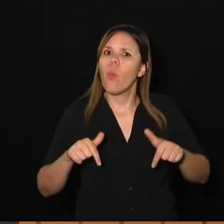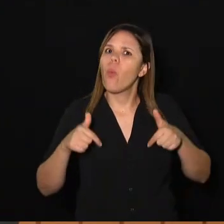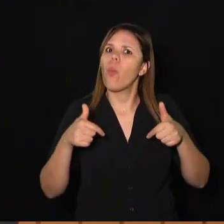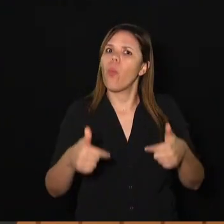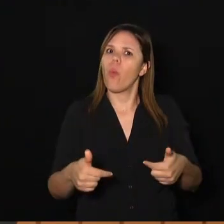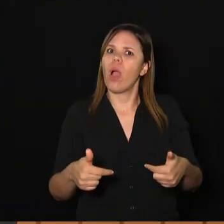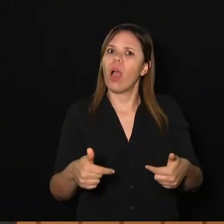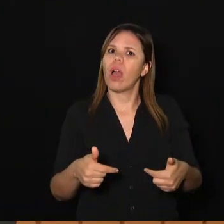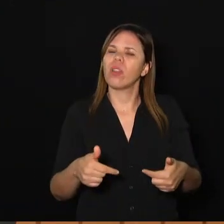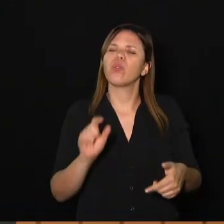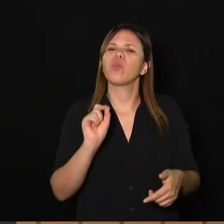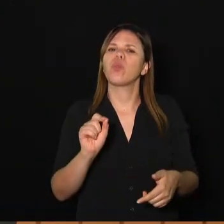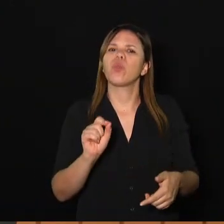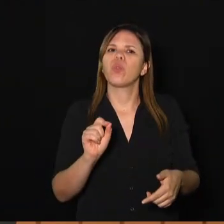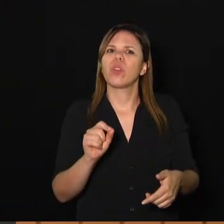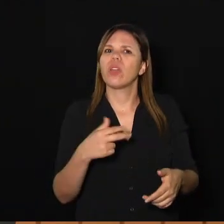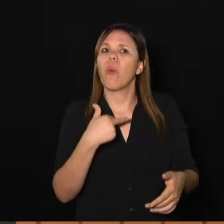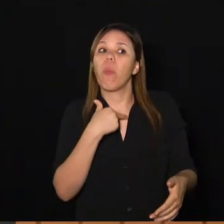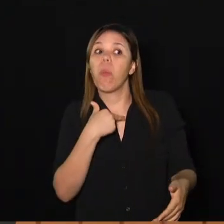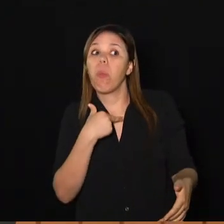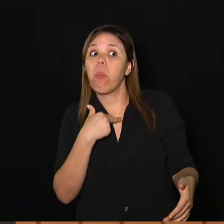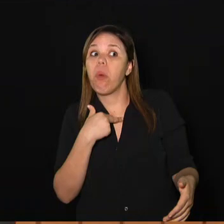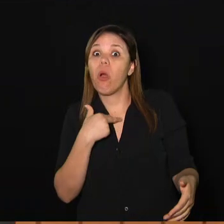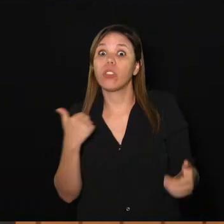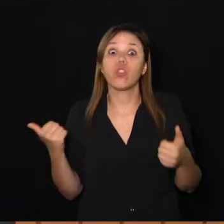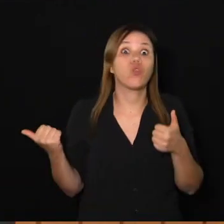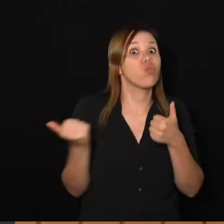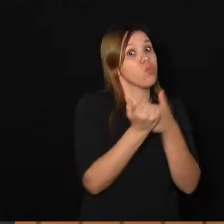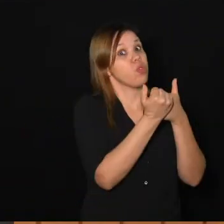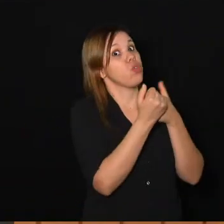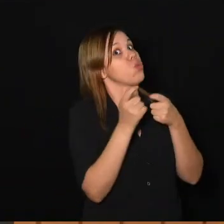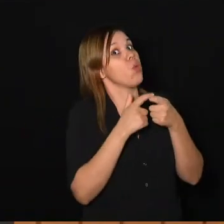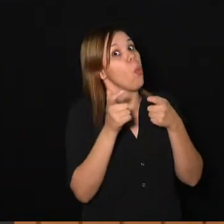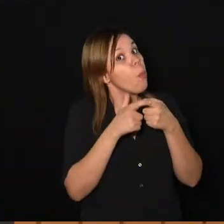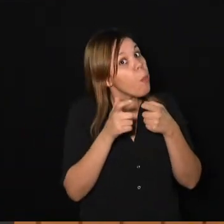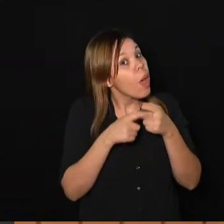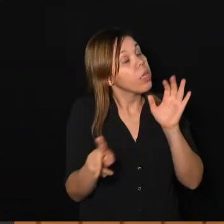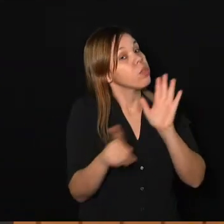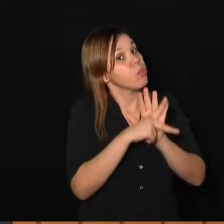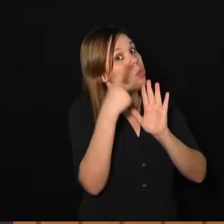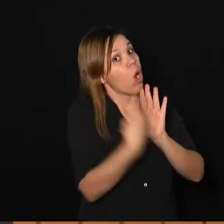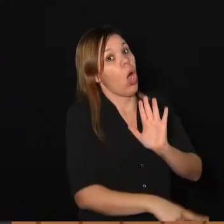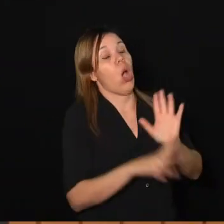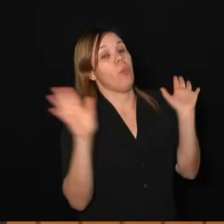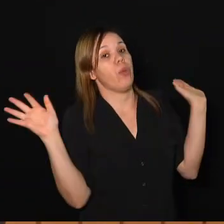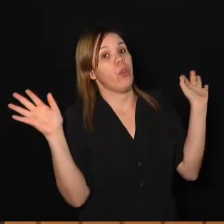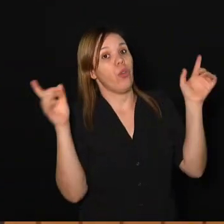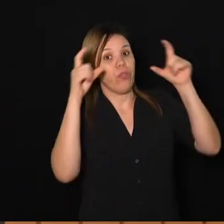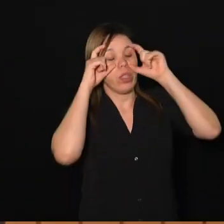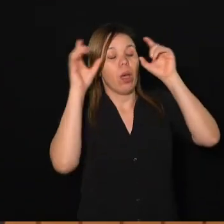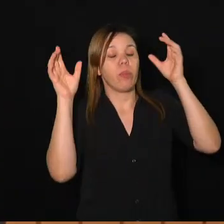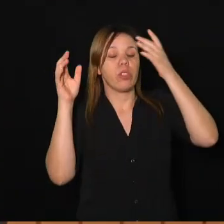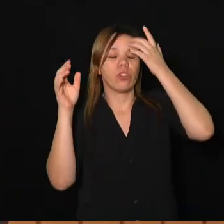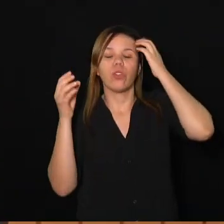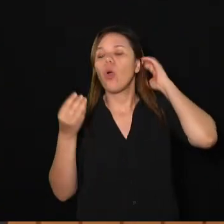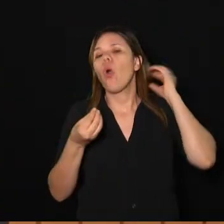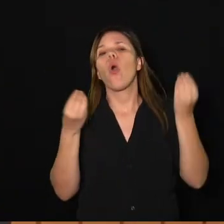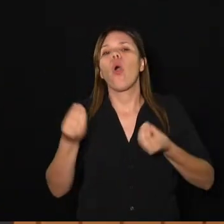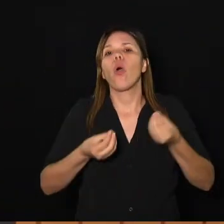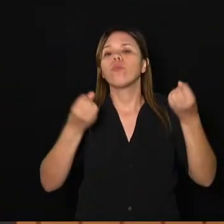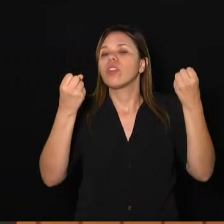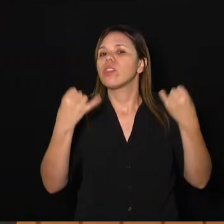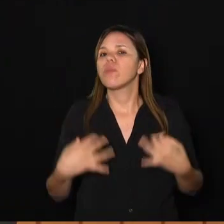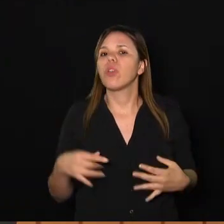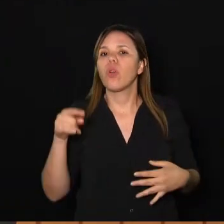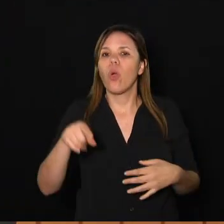fato usurpar a função do médico oftalmologista como bem dito pelo presidente aqui ao meu